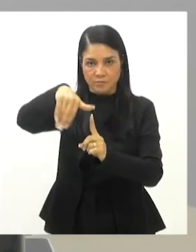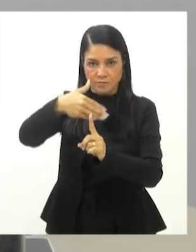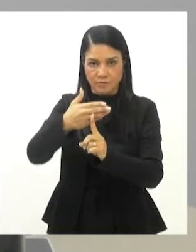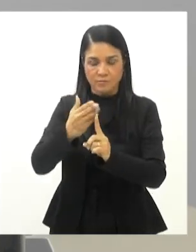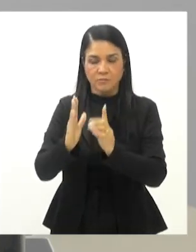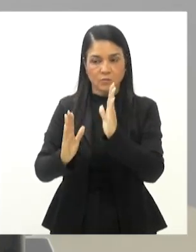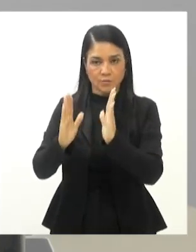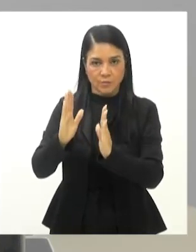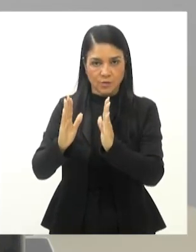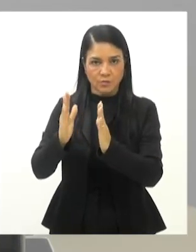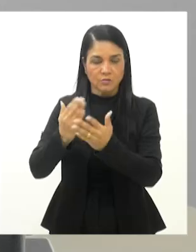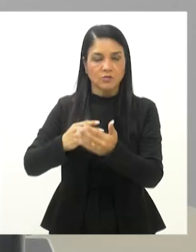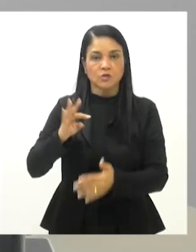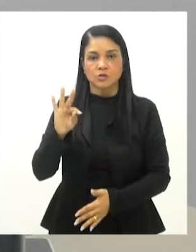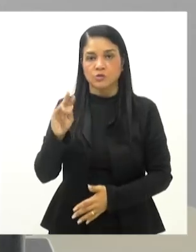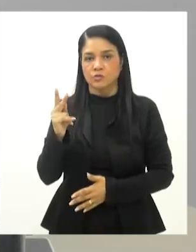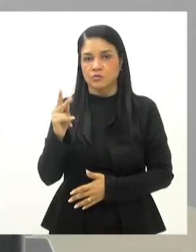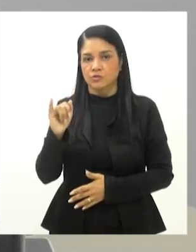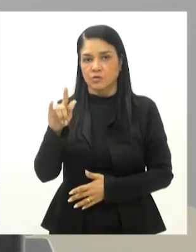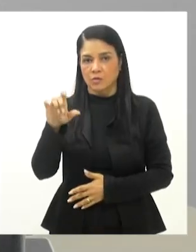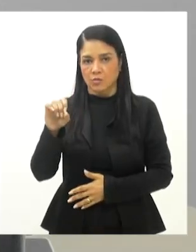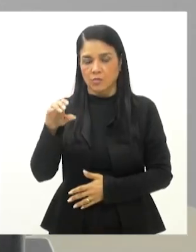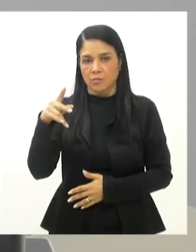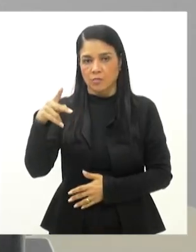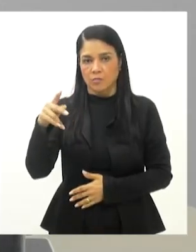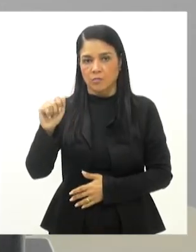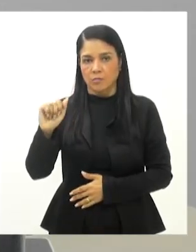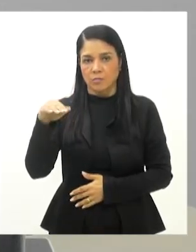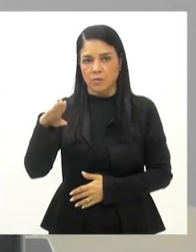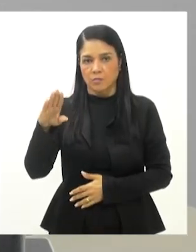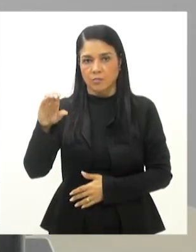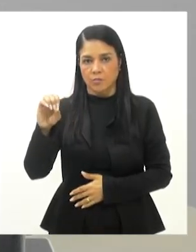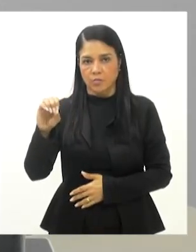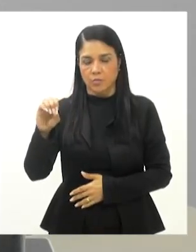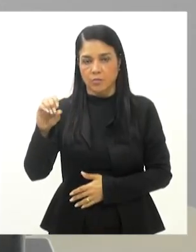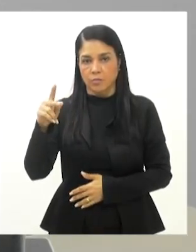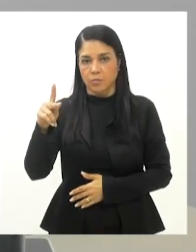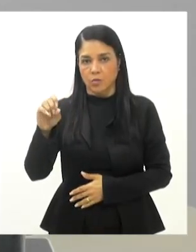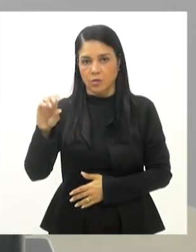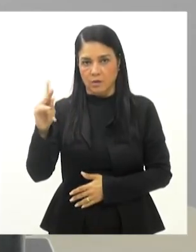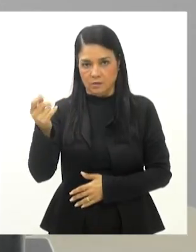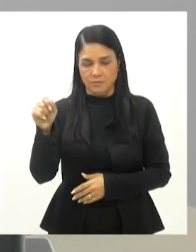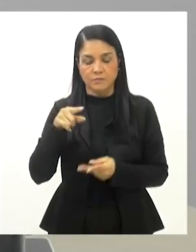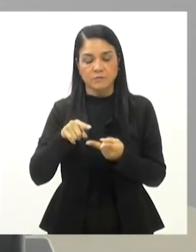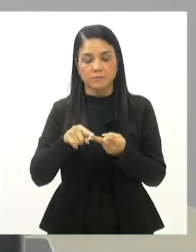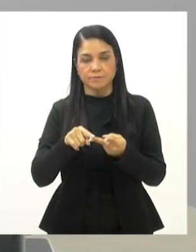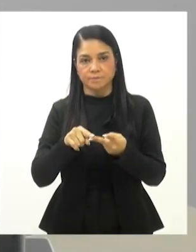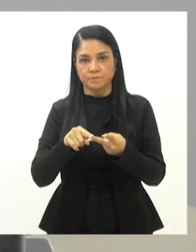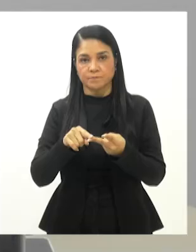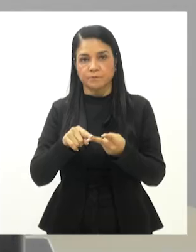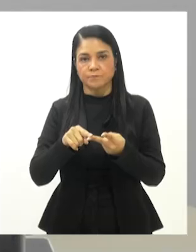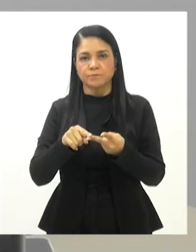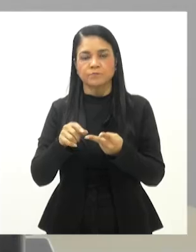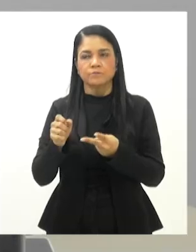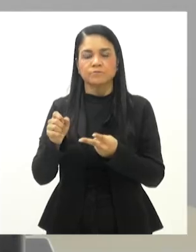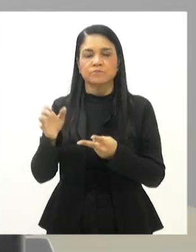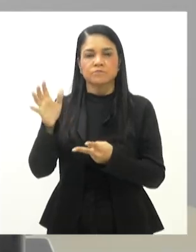época, Thiago Pampolha. Além dele, a gente também ouvir